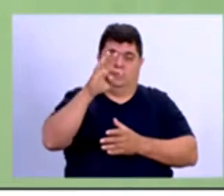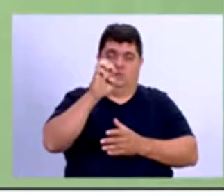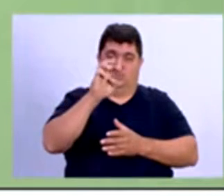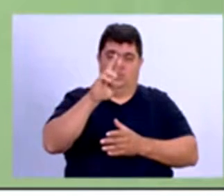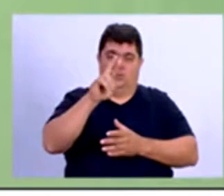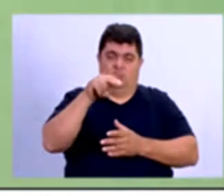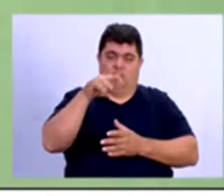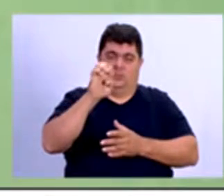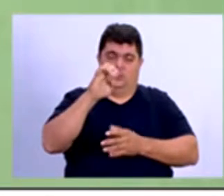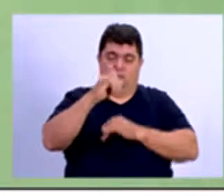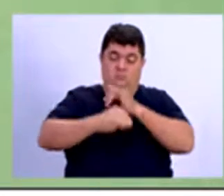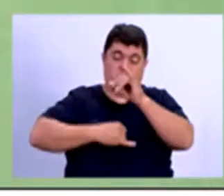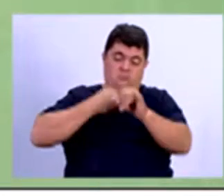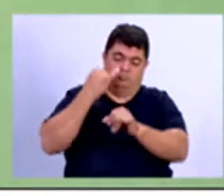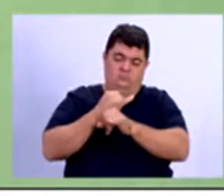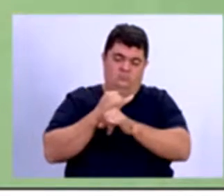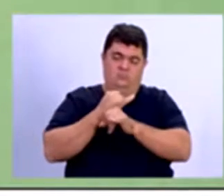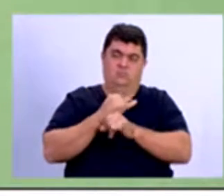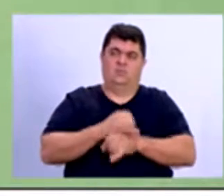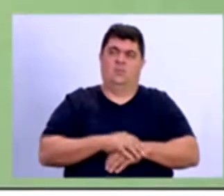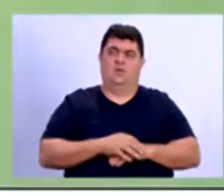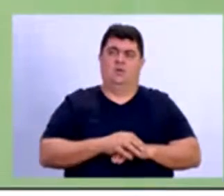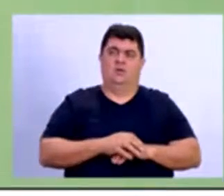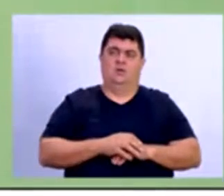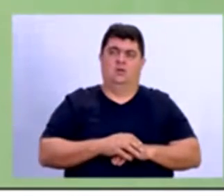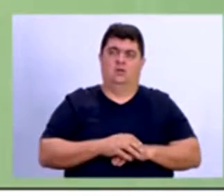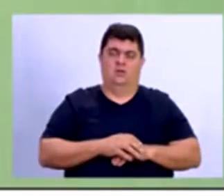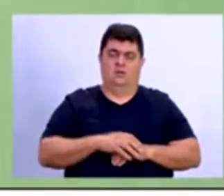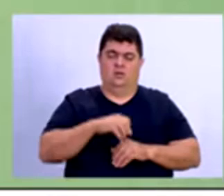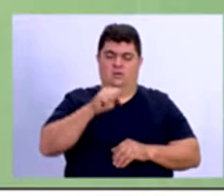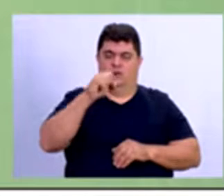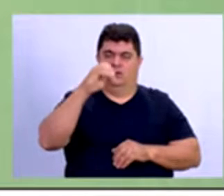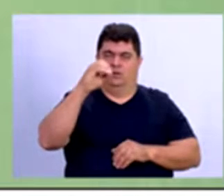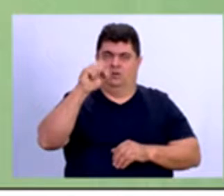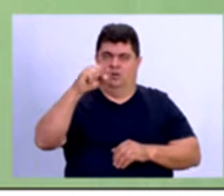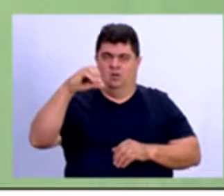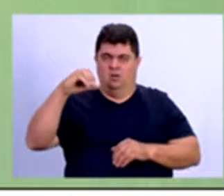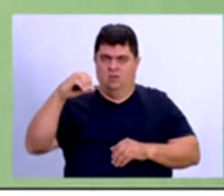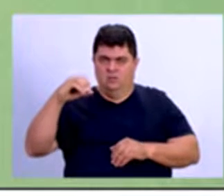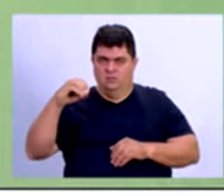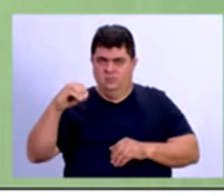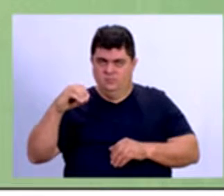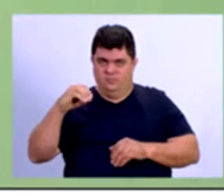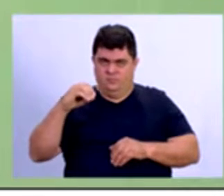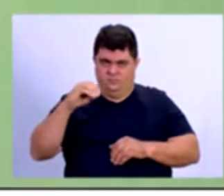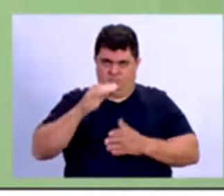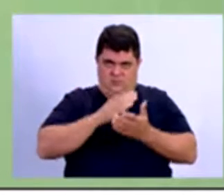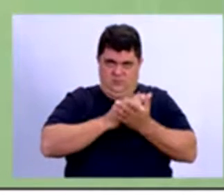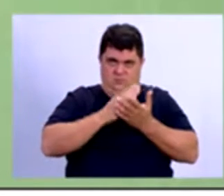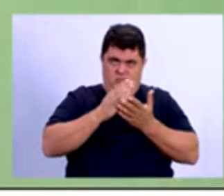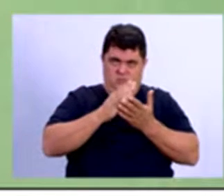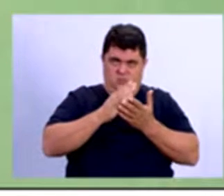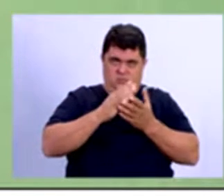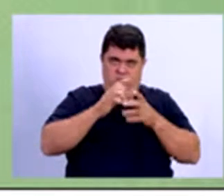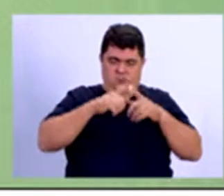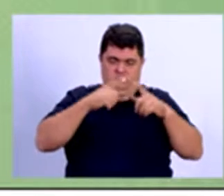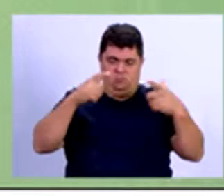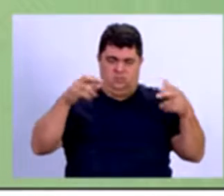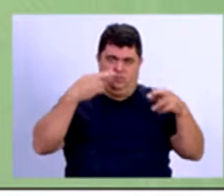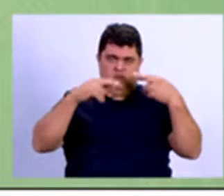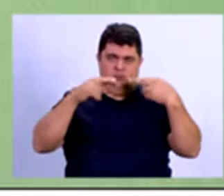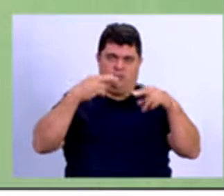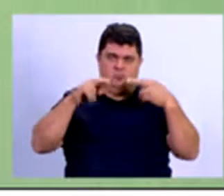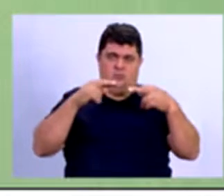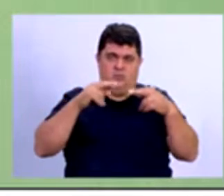omd anos 80 e 90 início das grandes redes estão de